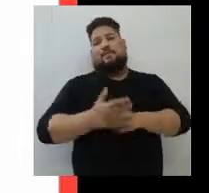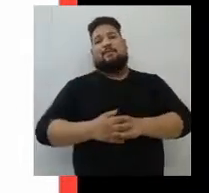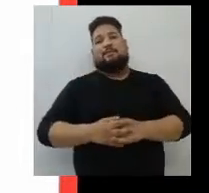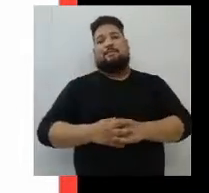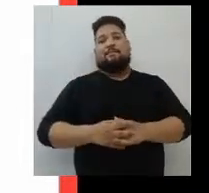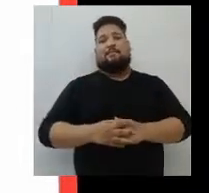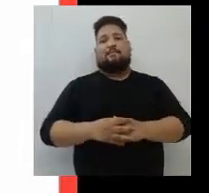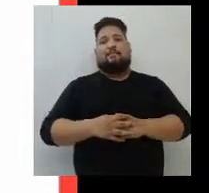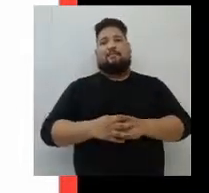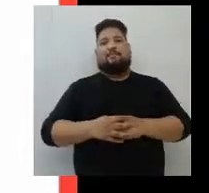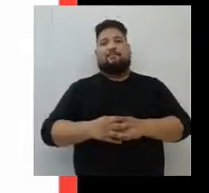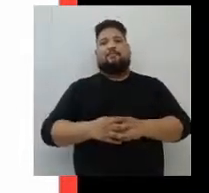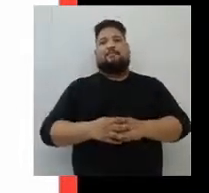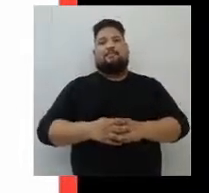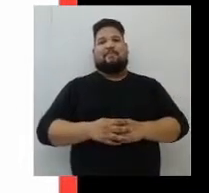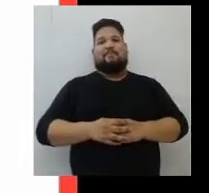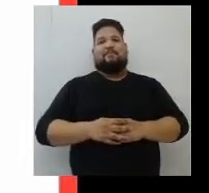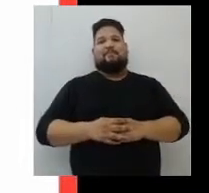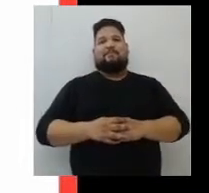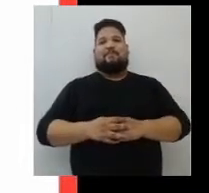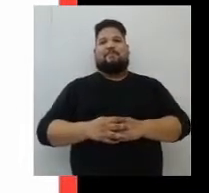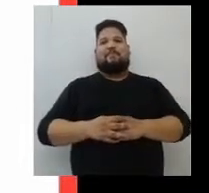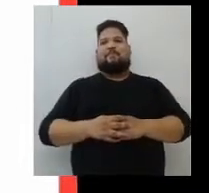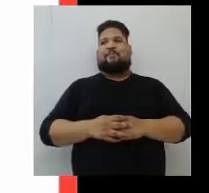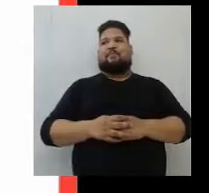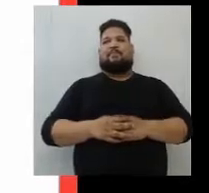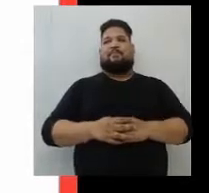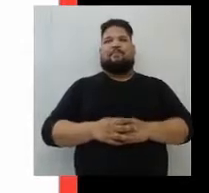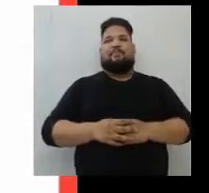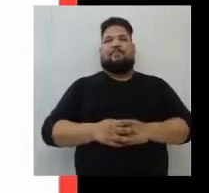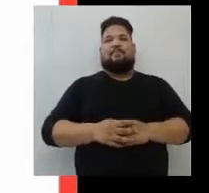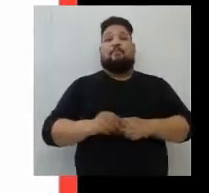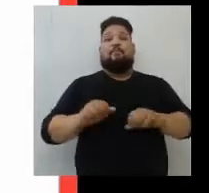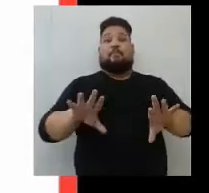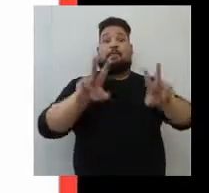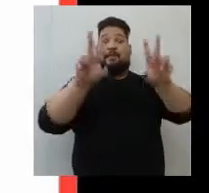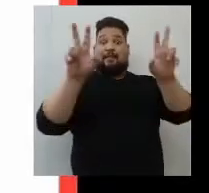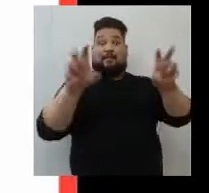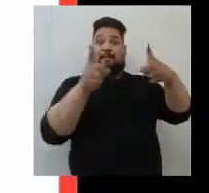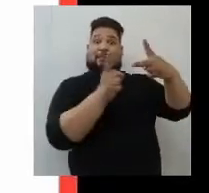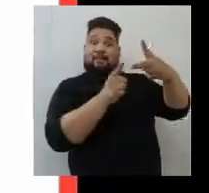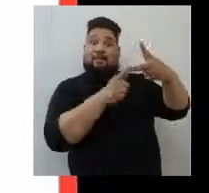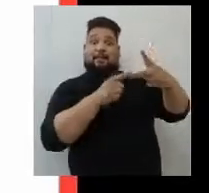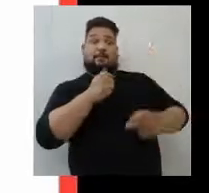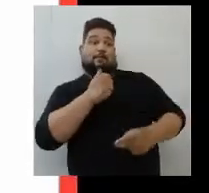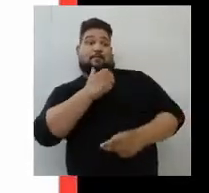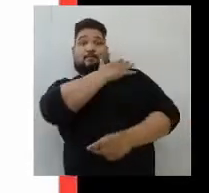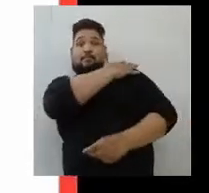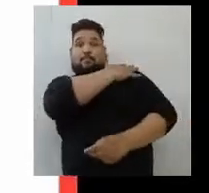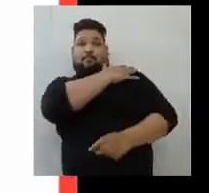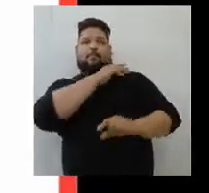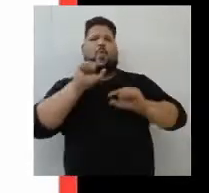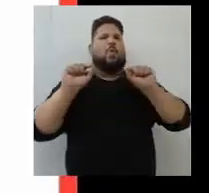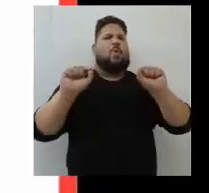tá bem? Então, vamos lá? Questão militar. A questão militar.